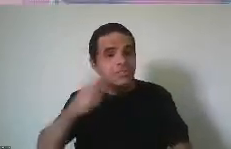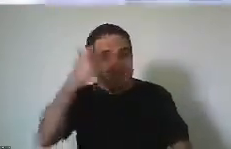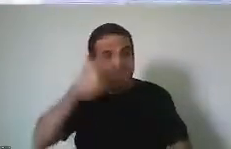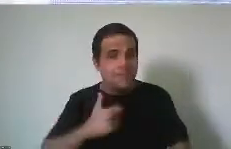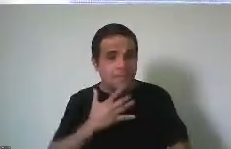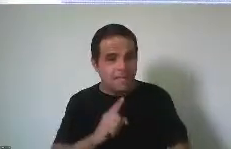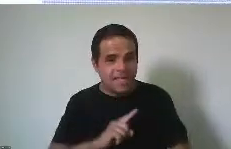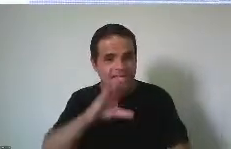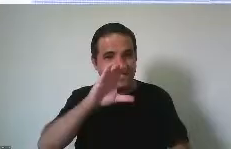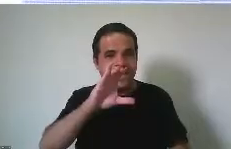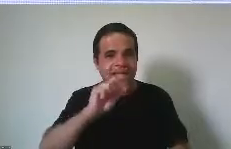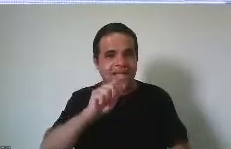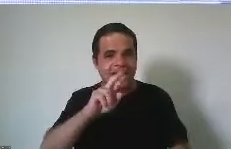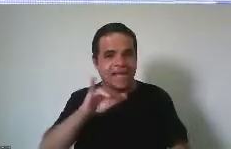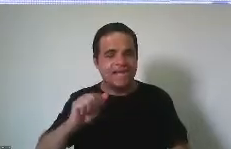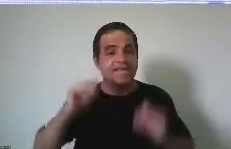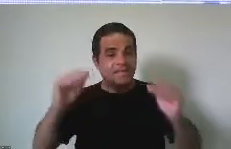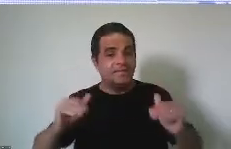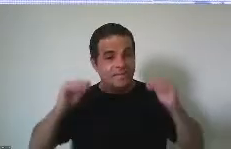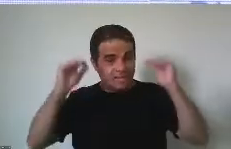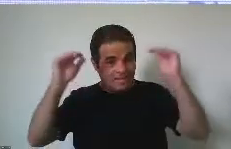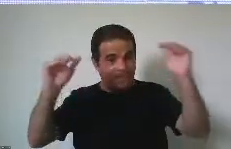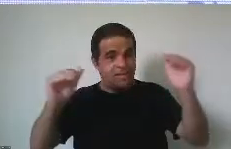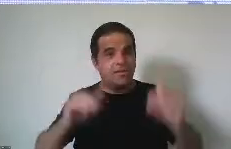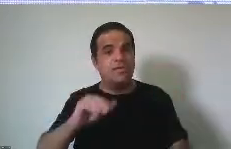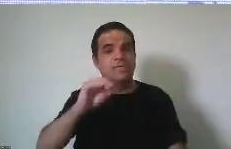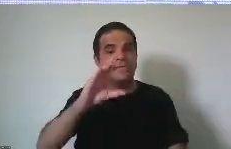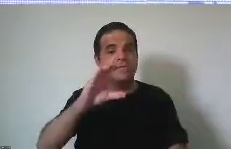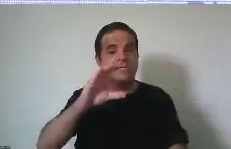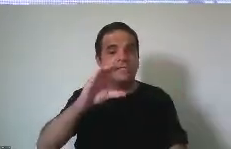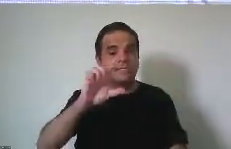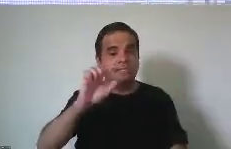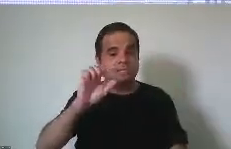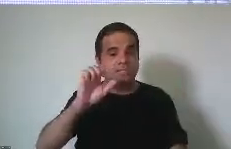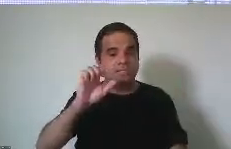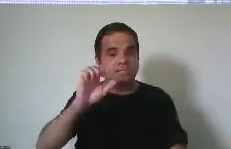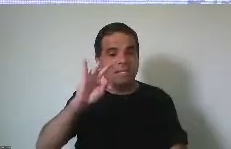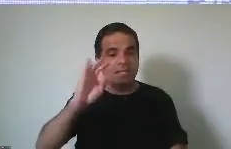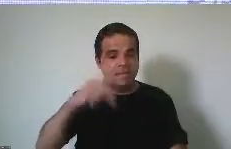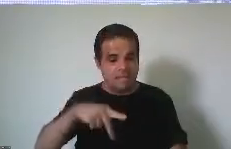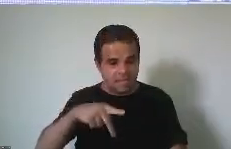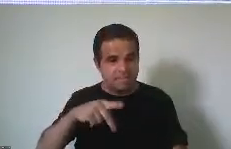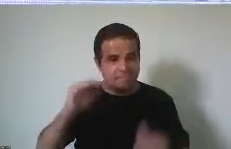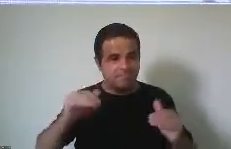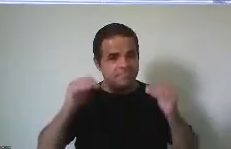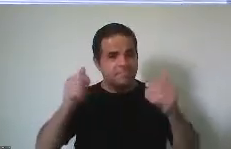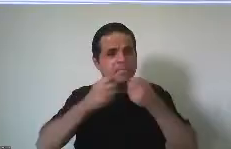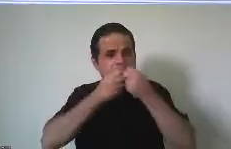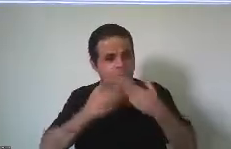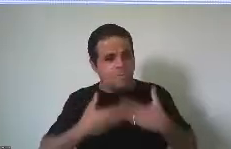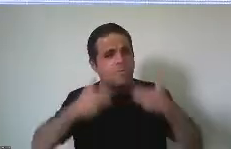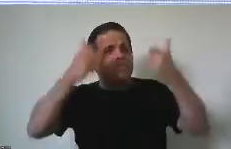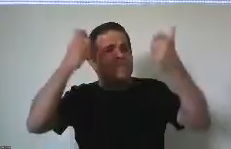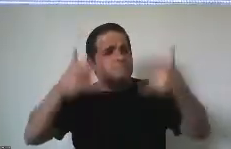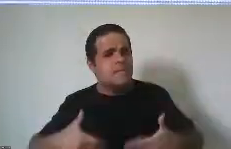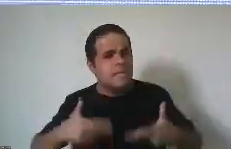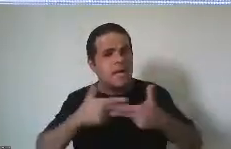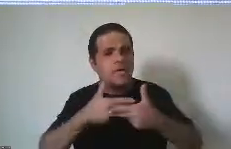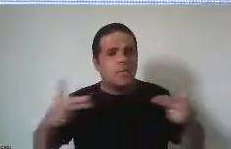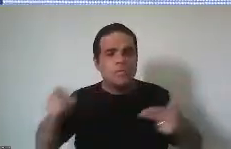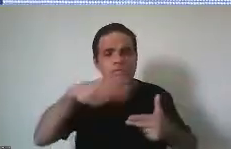se for da isatep é muito gratificante sempre poder falar em algo que você acredita de verdade